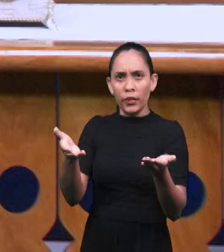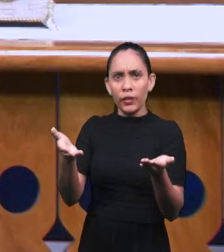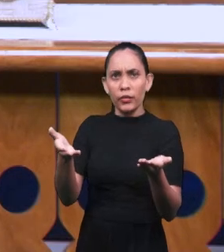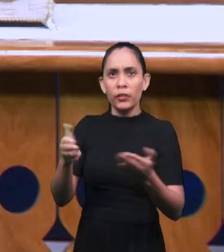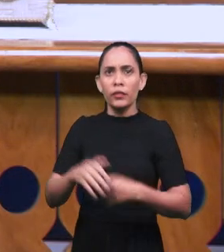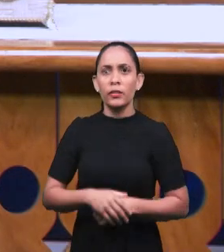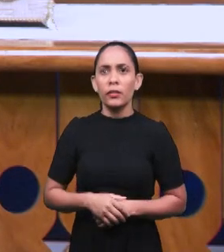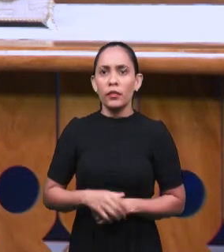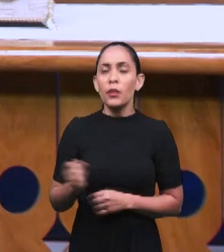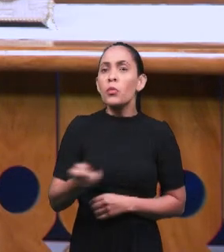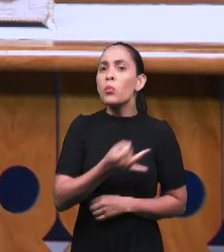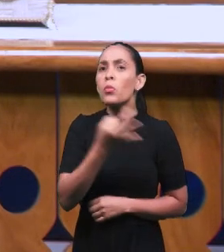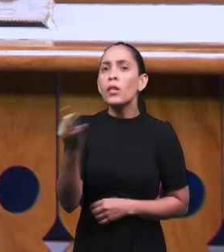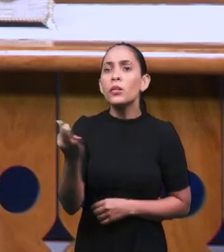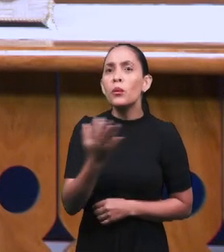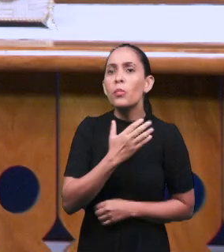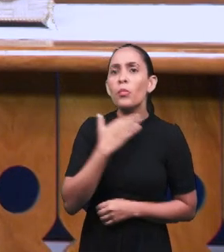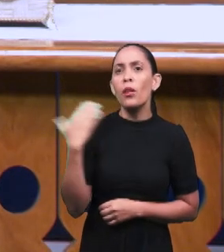isso?